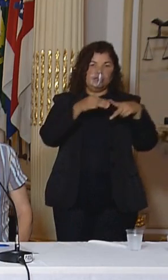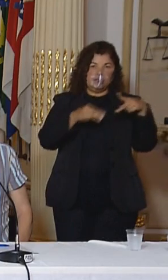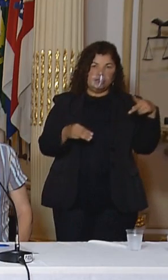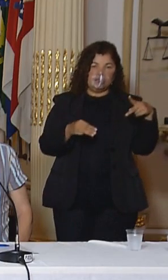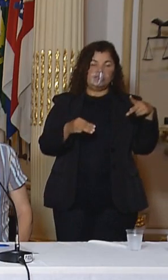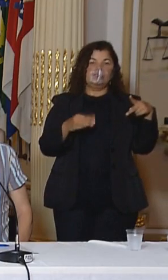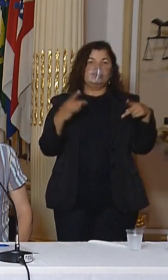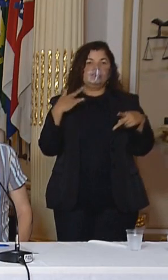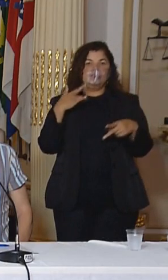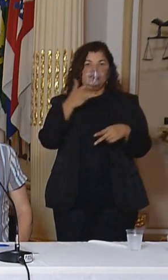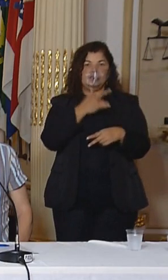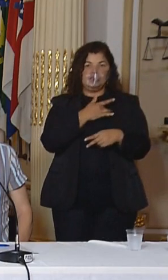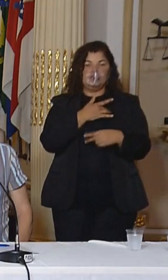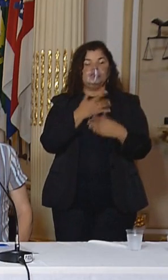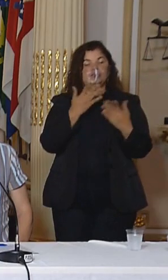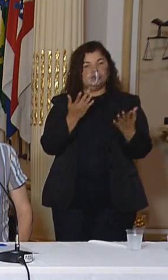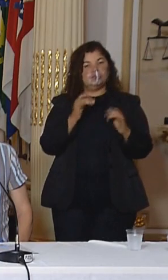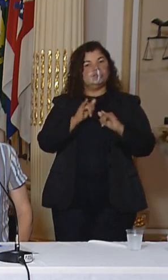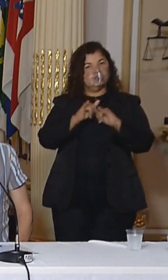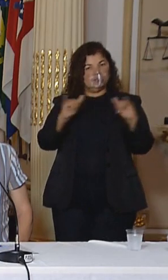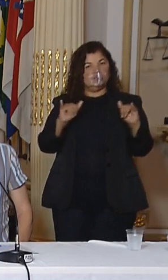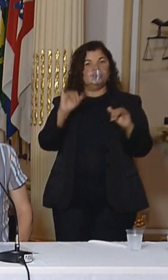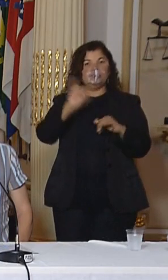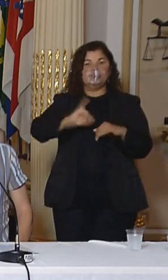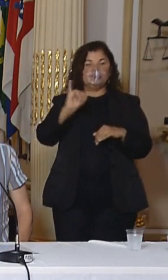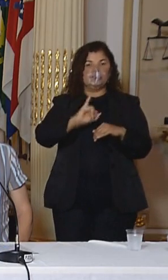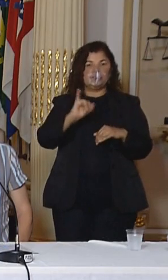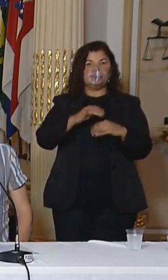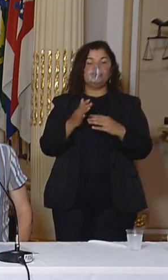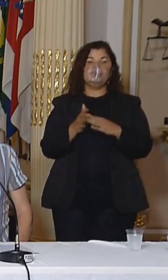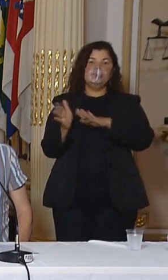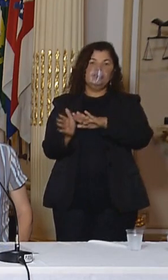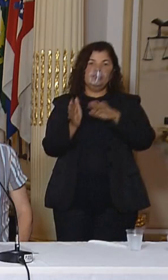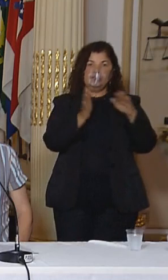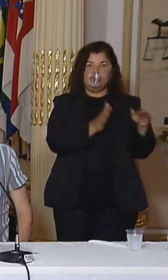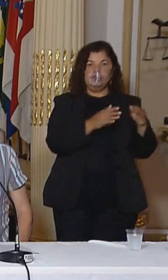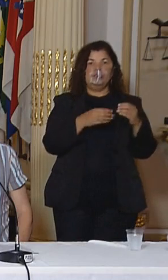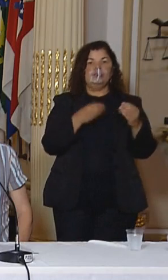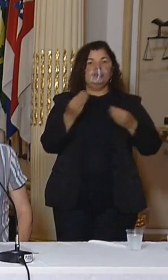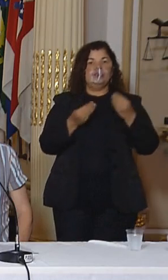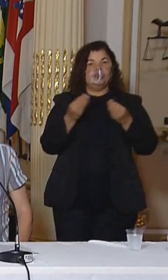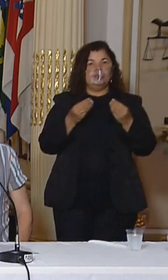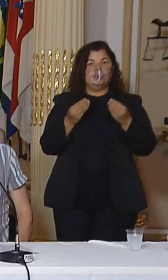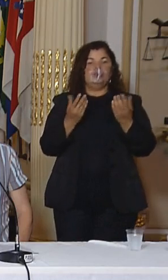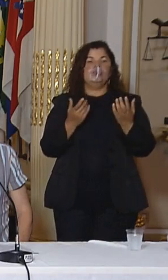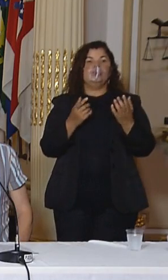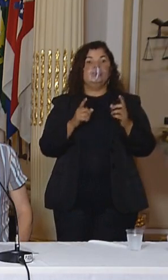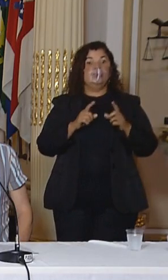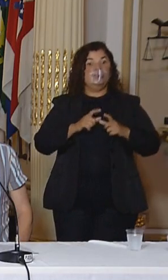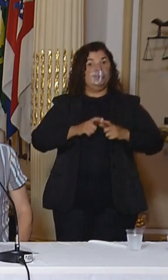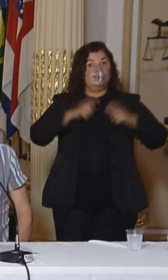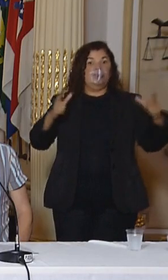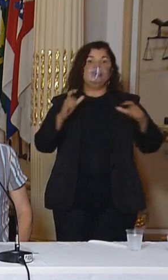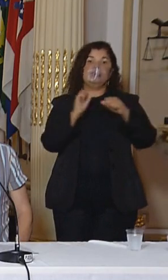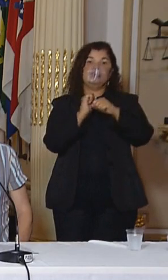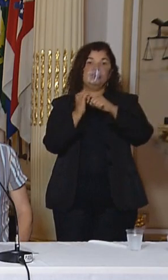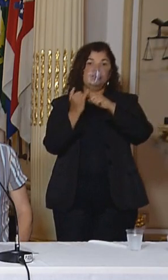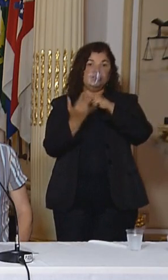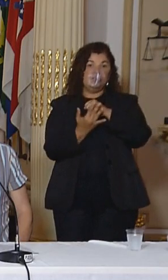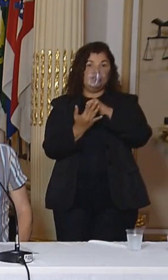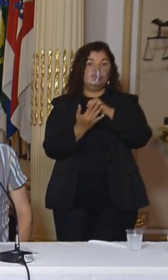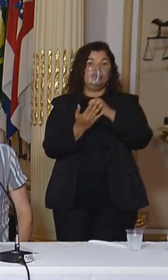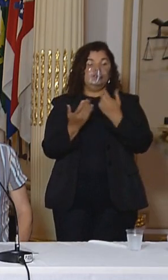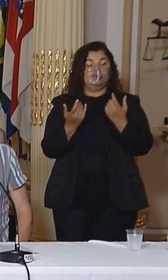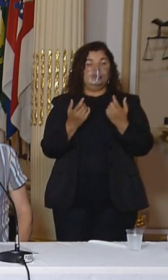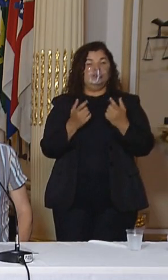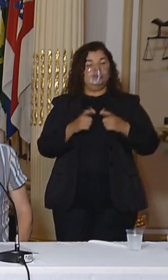que era importante fazer esse registro. Veja, nossa maior densidade populacional é na região metropolitana, né, do ponto de